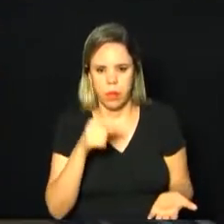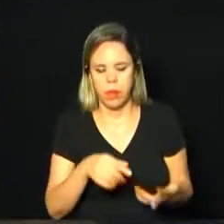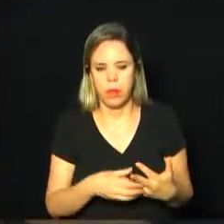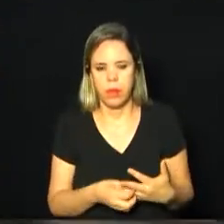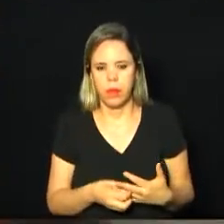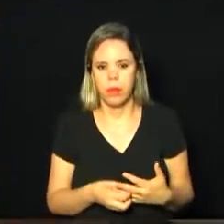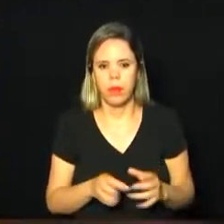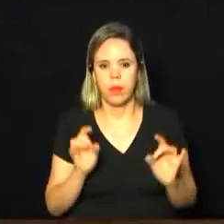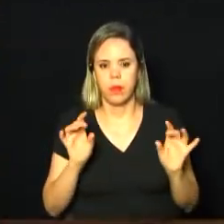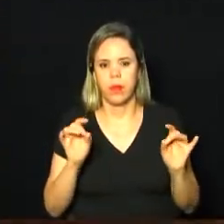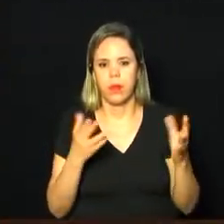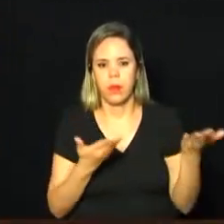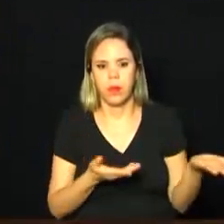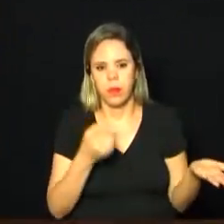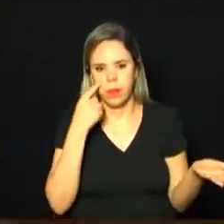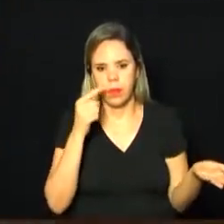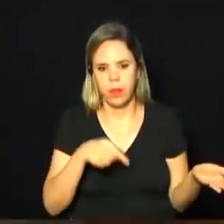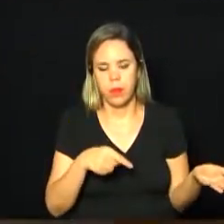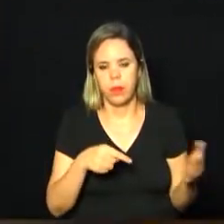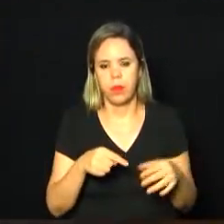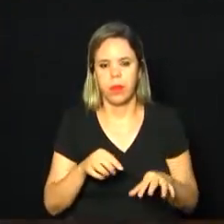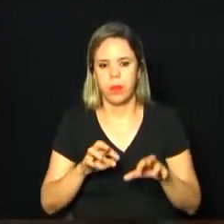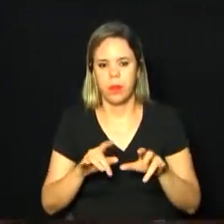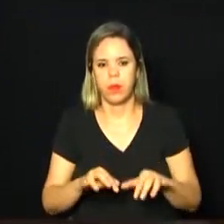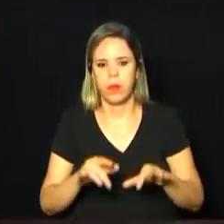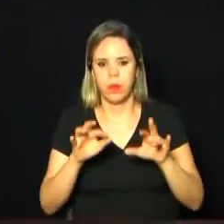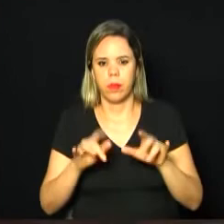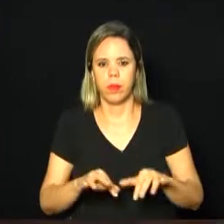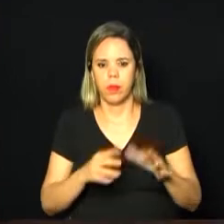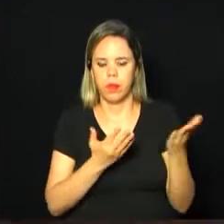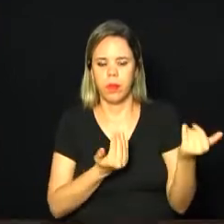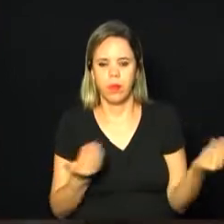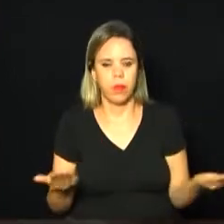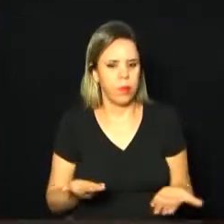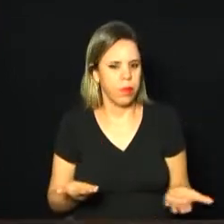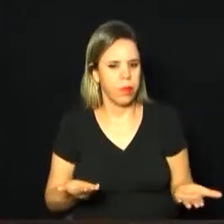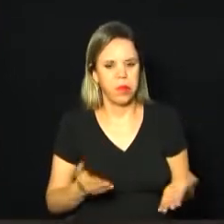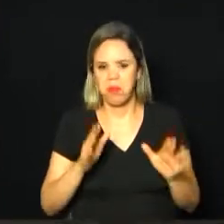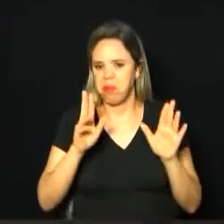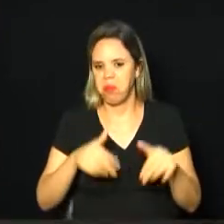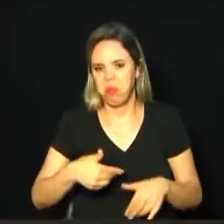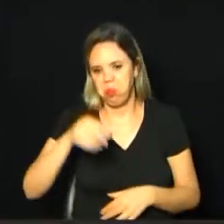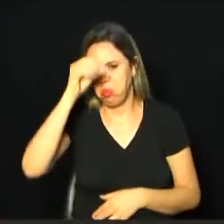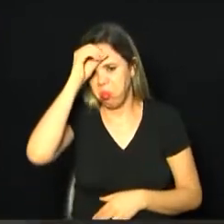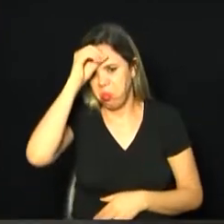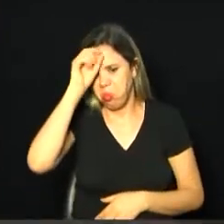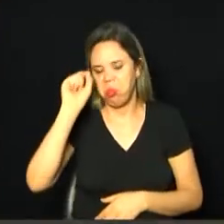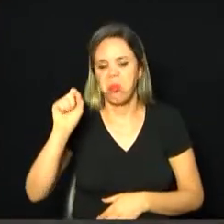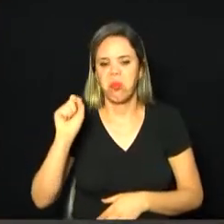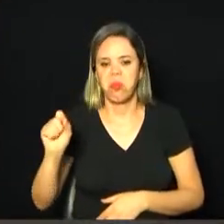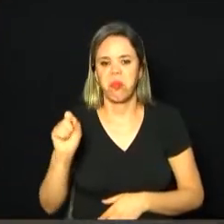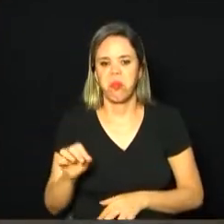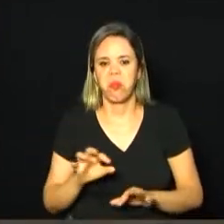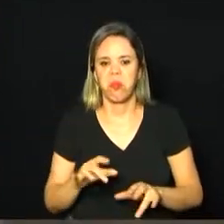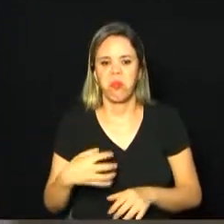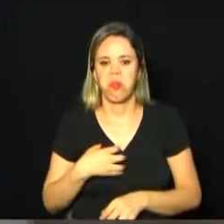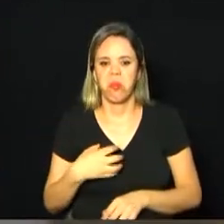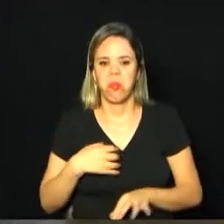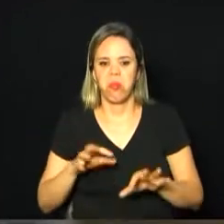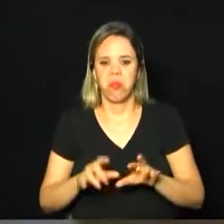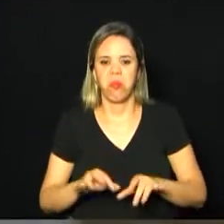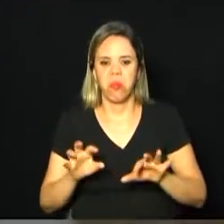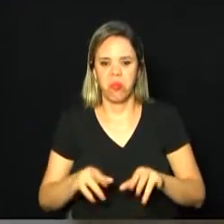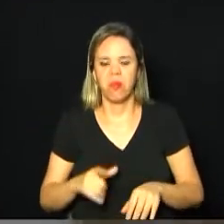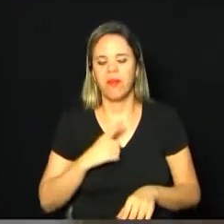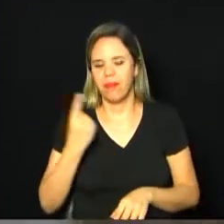a relíquia que a gente viu aqui em máquinas de escrever os jovens e hoje jamais saberão a sensação de